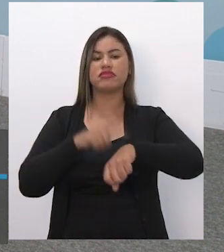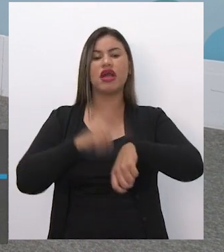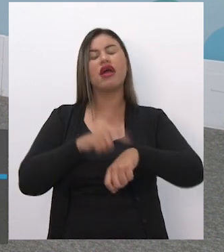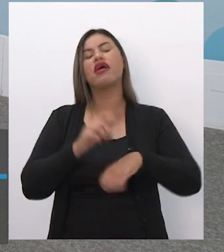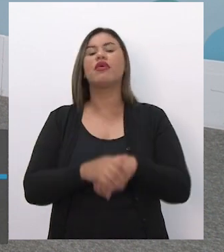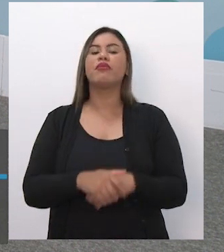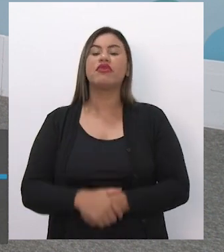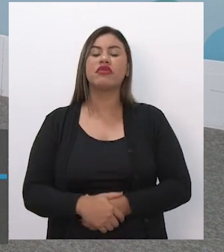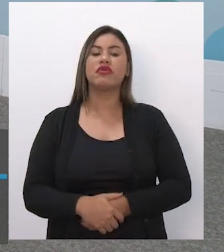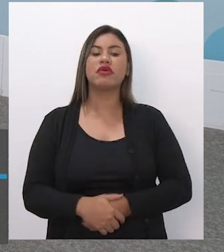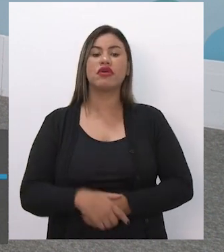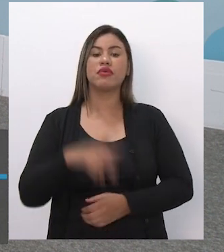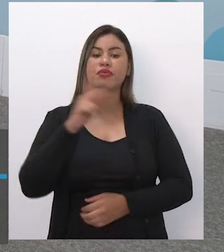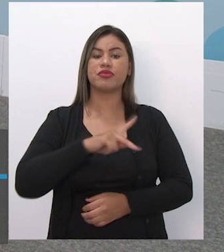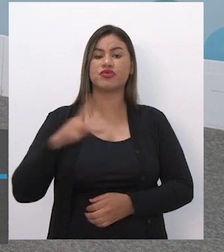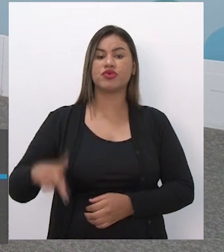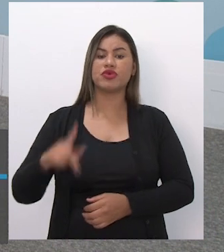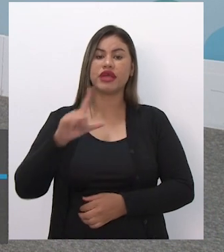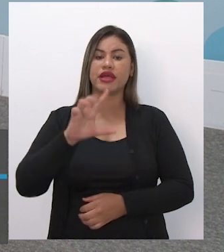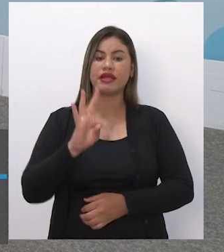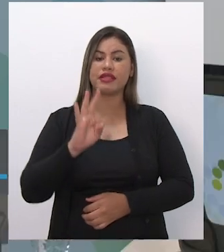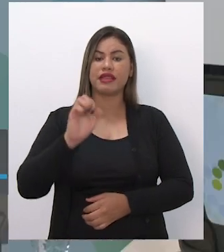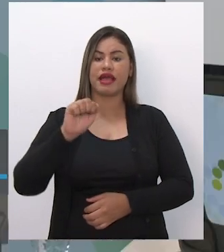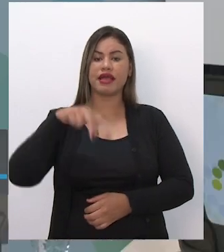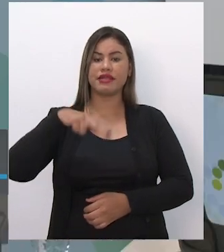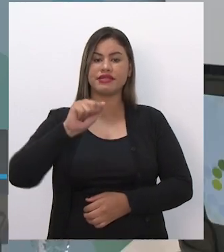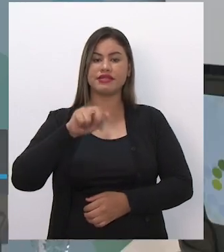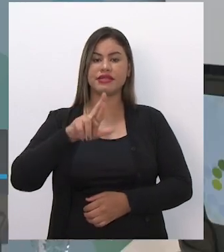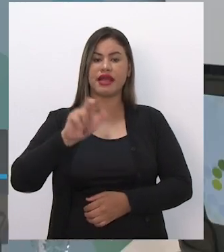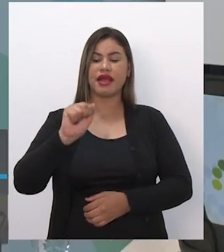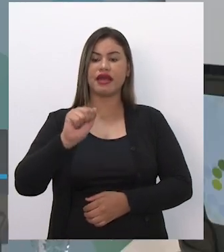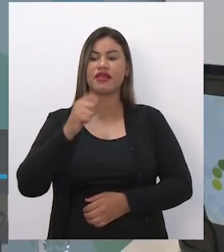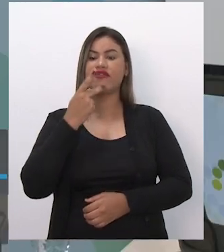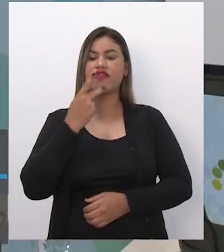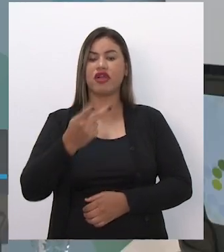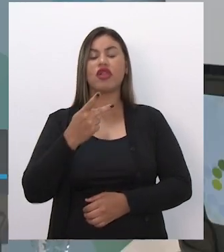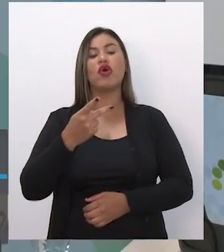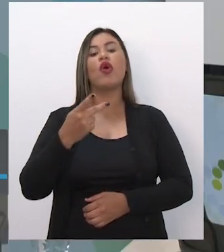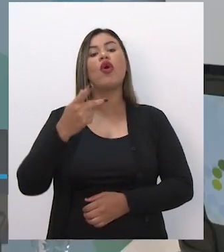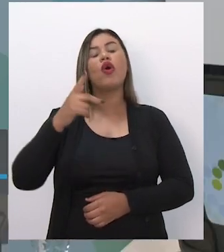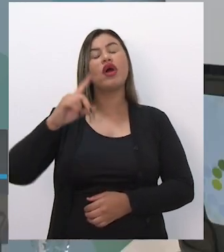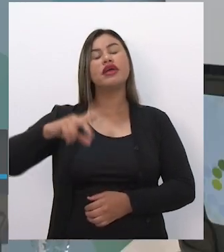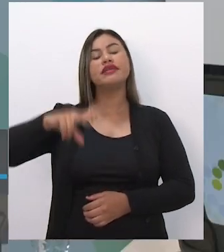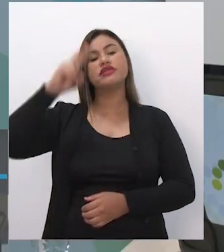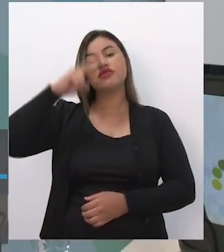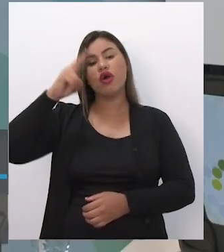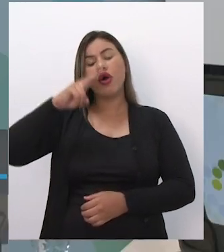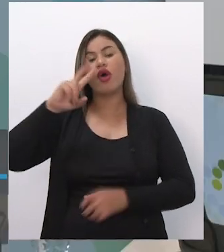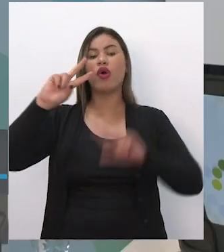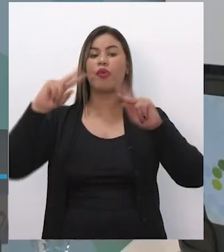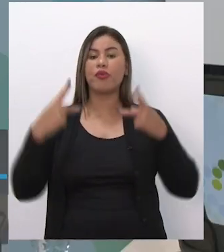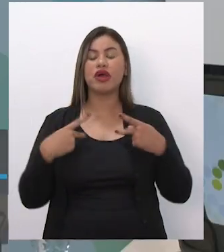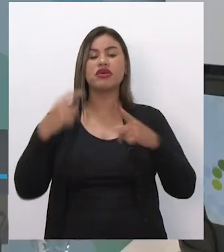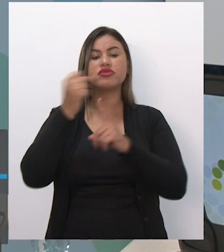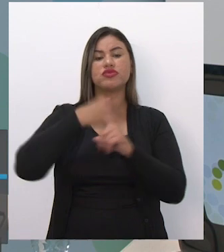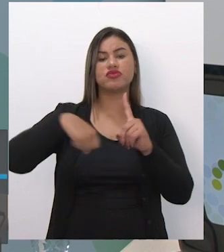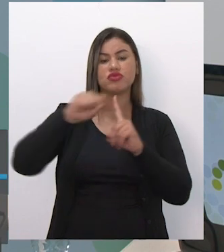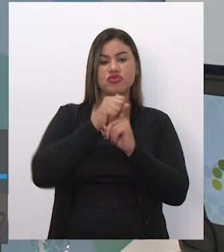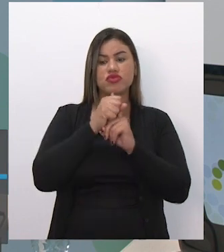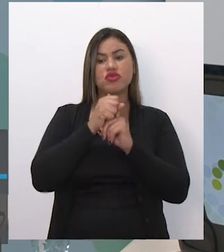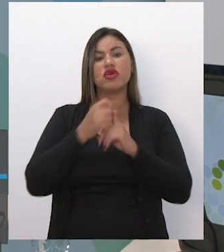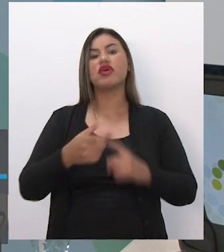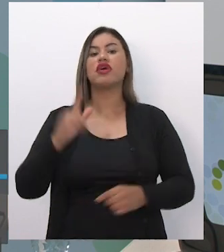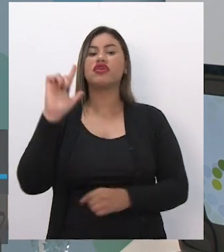Professora Tainara disse, de história, os seres humanos e a sociedade. Professor Reinaldo, geografia estuda o